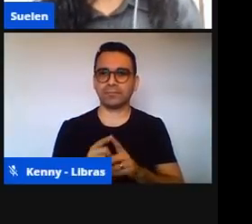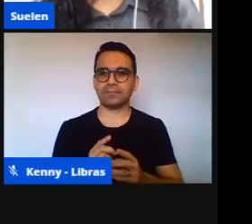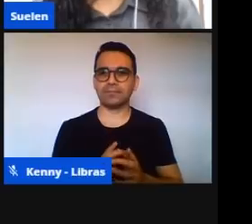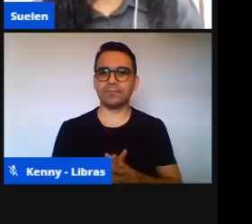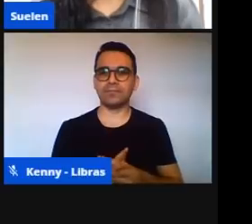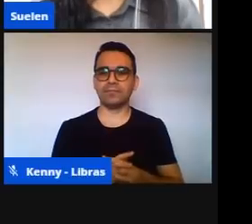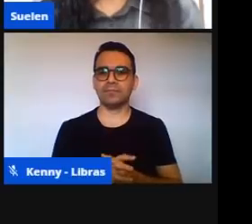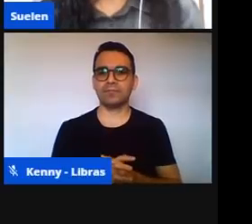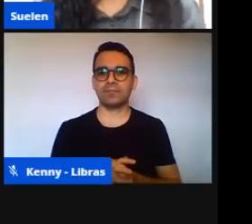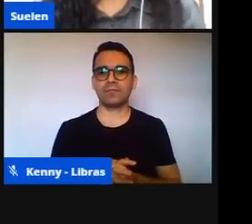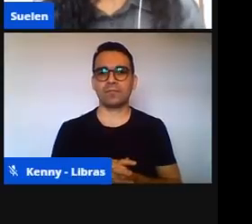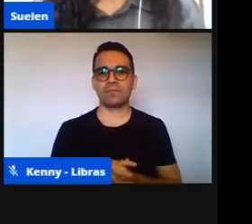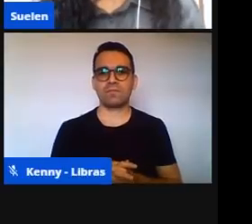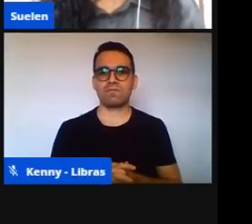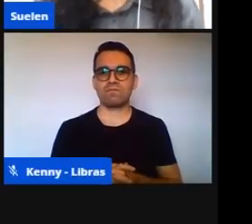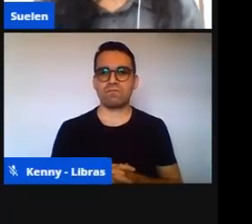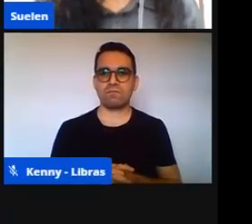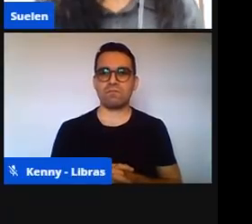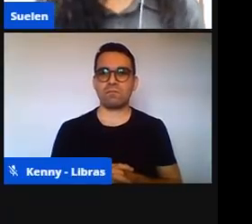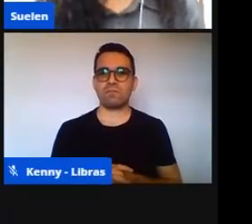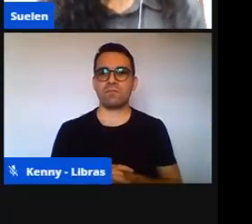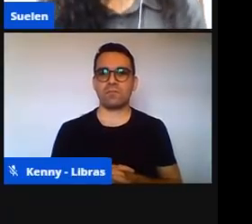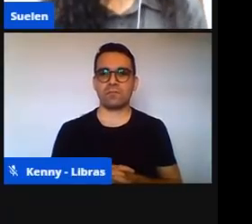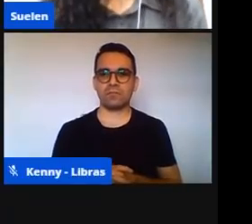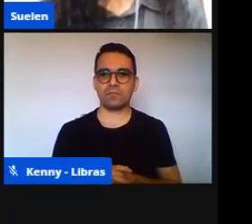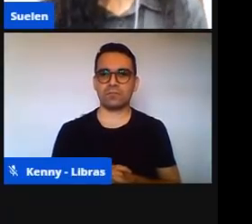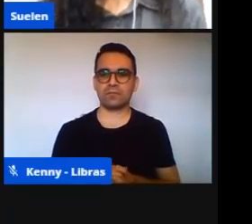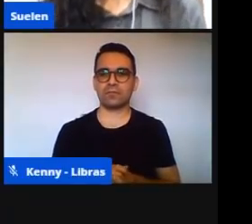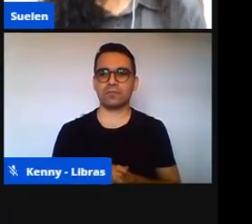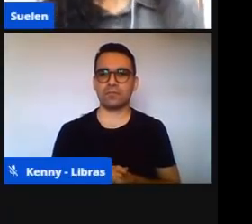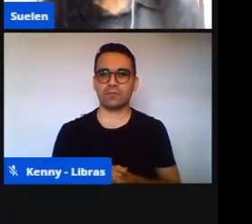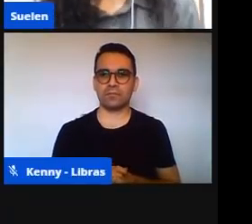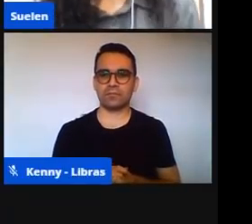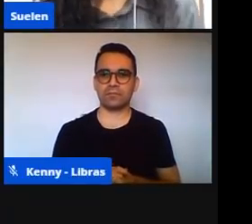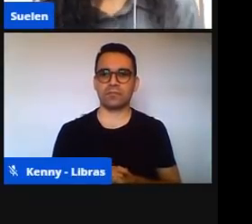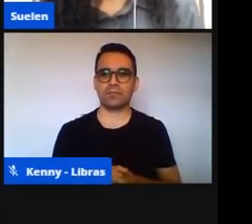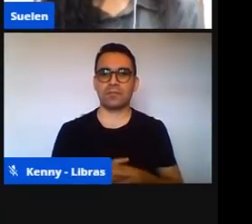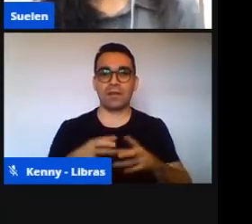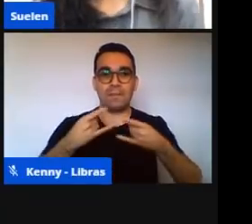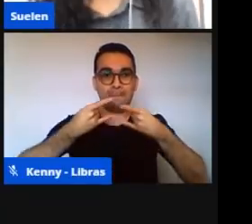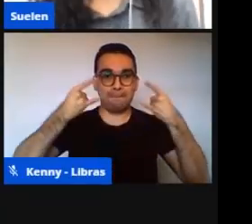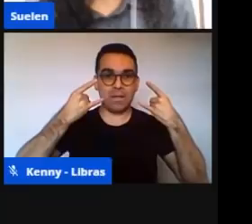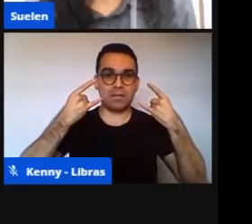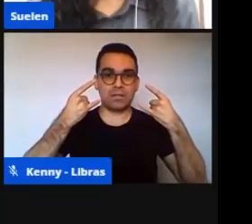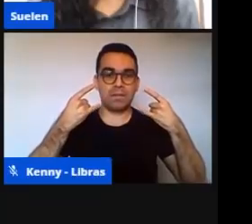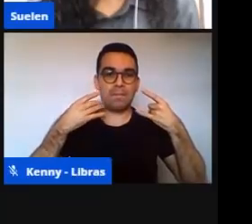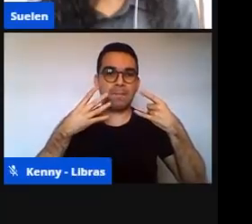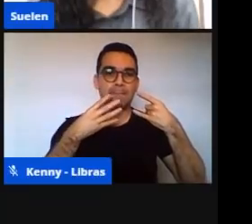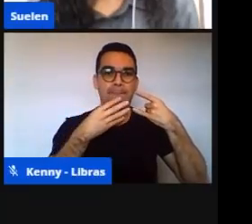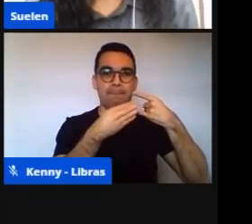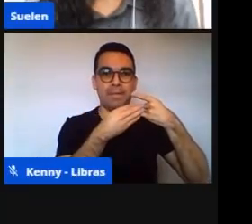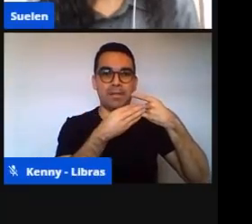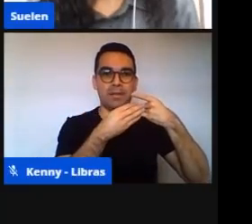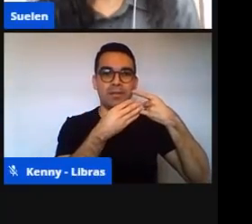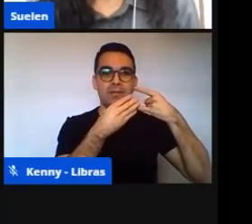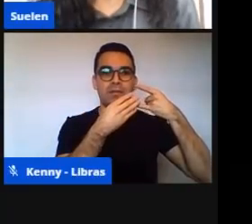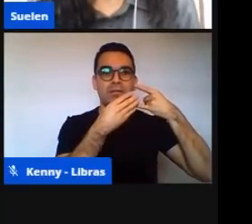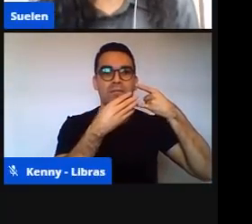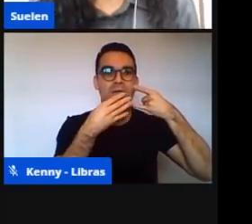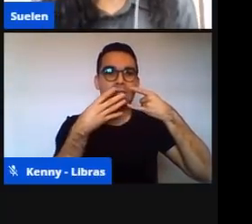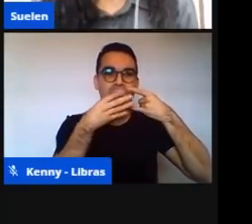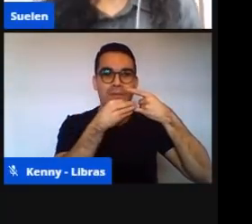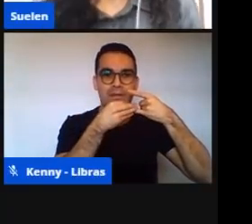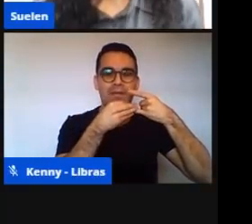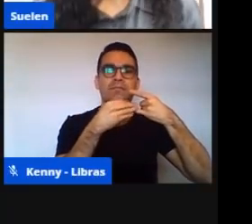correta higienização das mãos e sempre que a gente tocar na máscara também é importante que seja realizada a higienização das